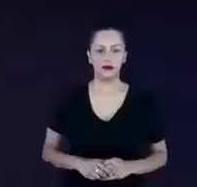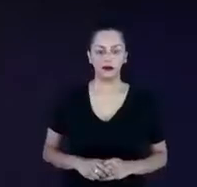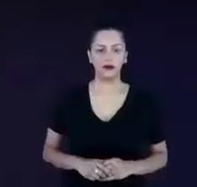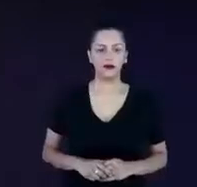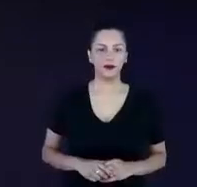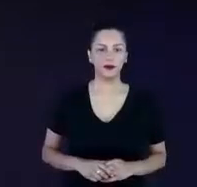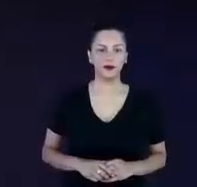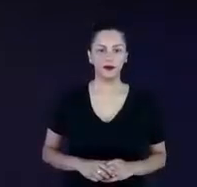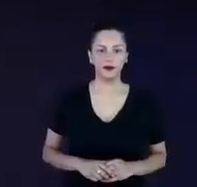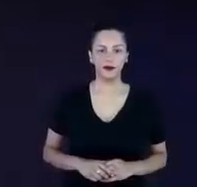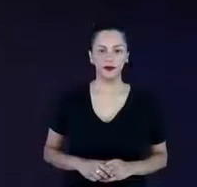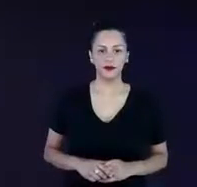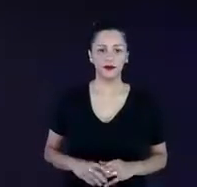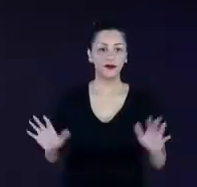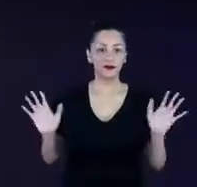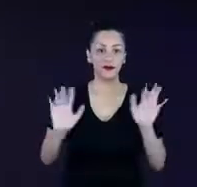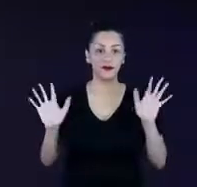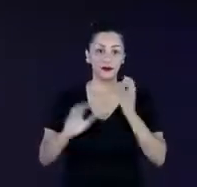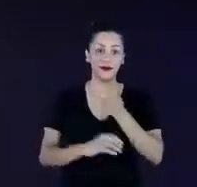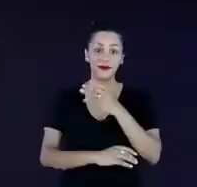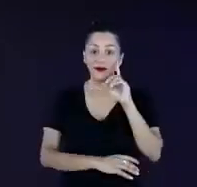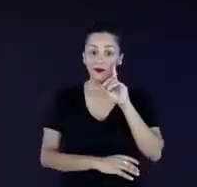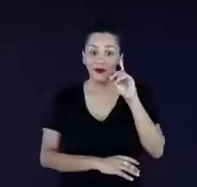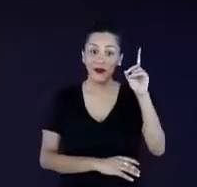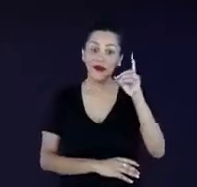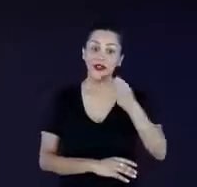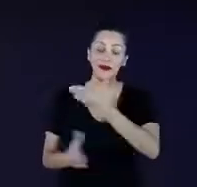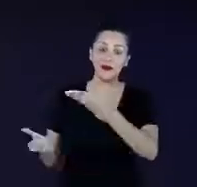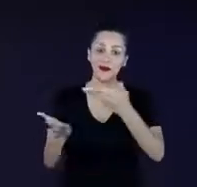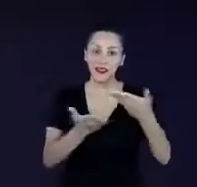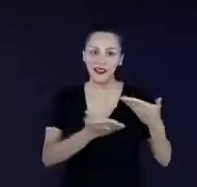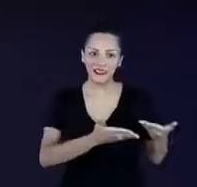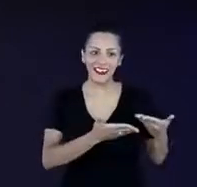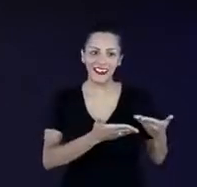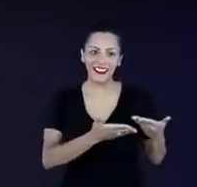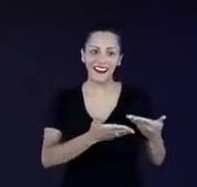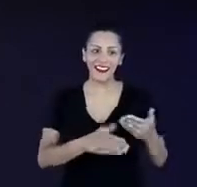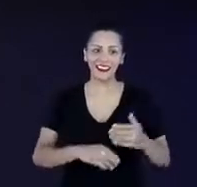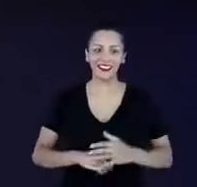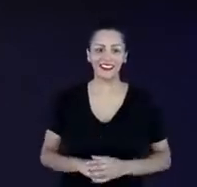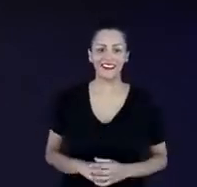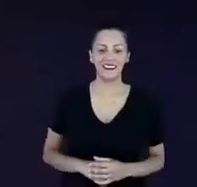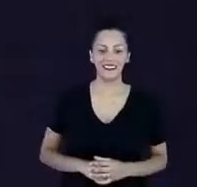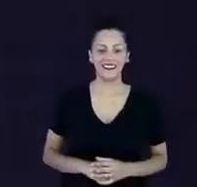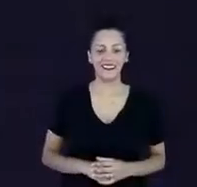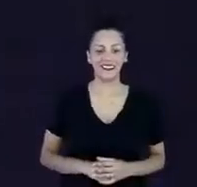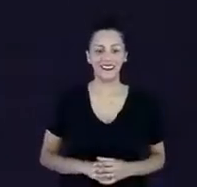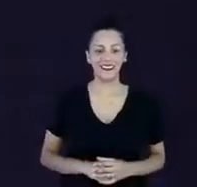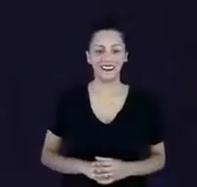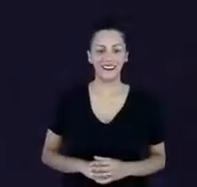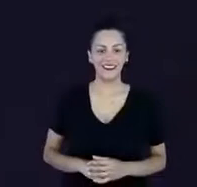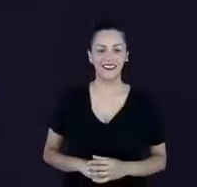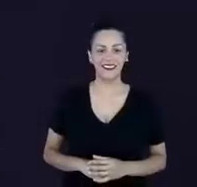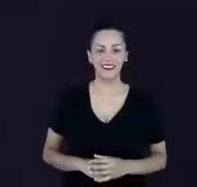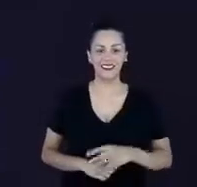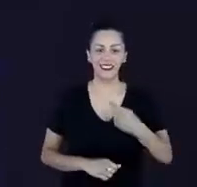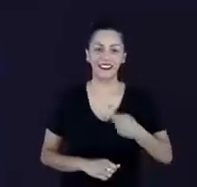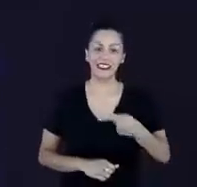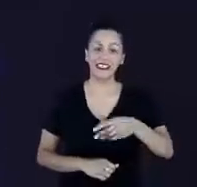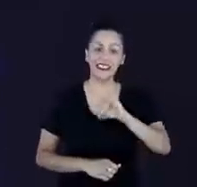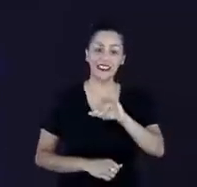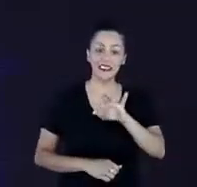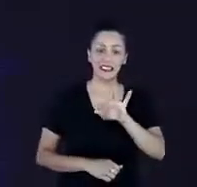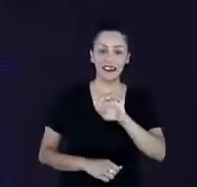o Olá bom dia seja alguns pedidos a décima edição do zíper é o congresso